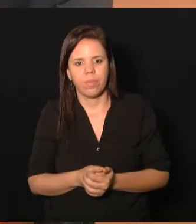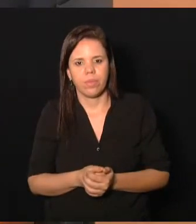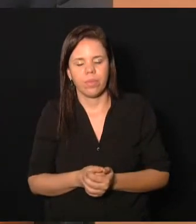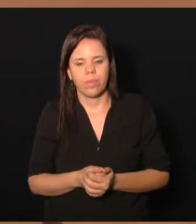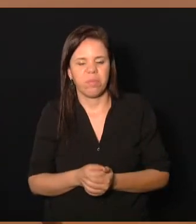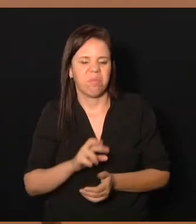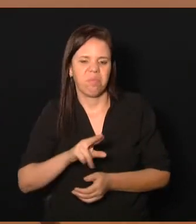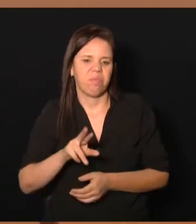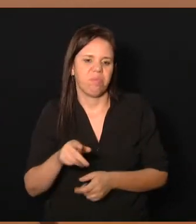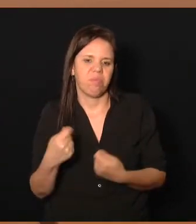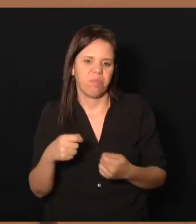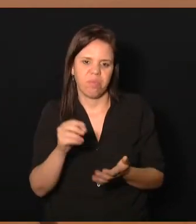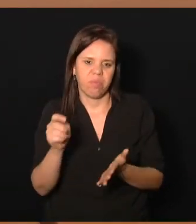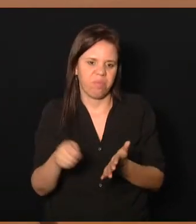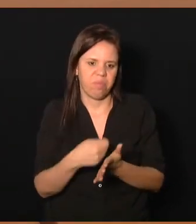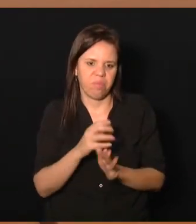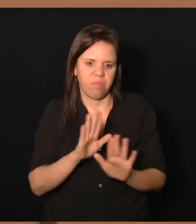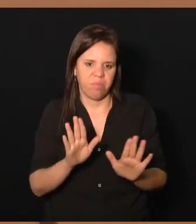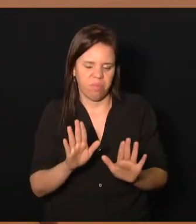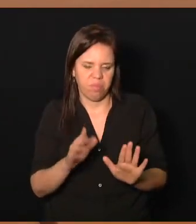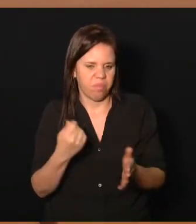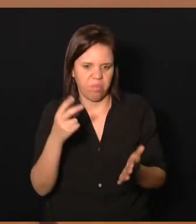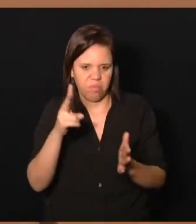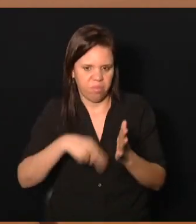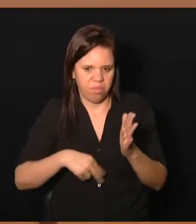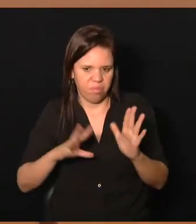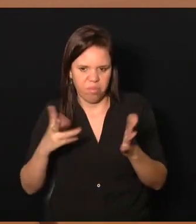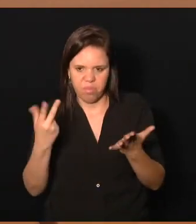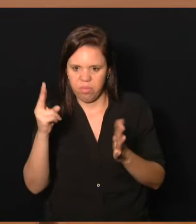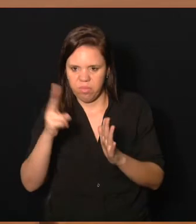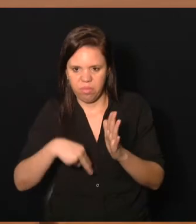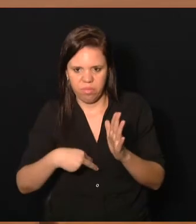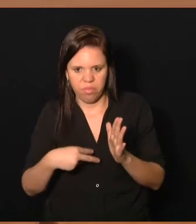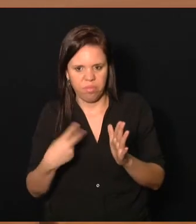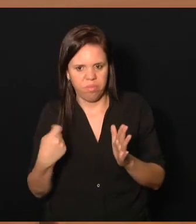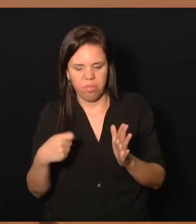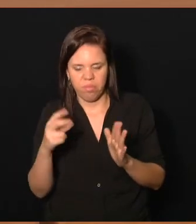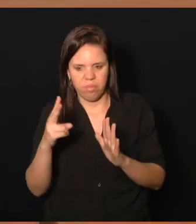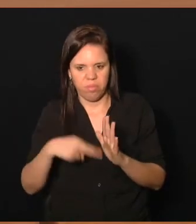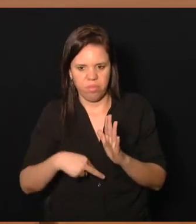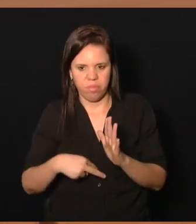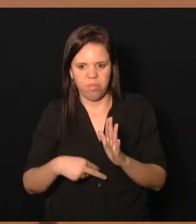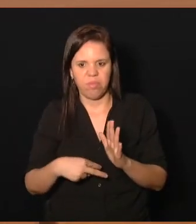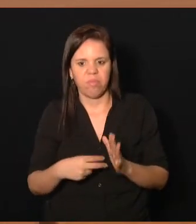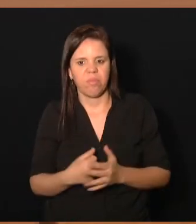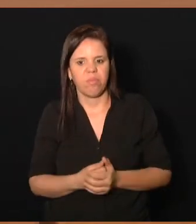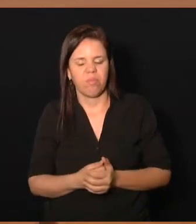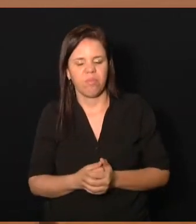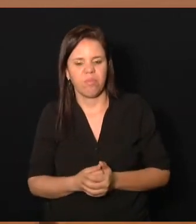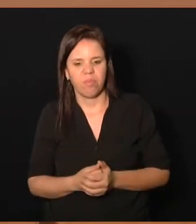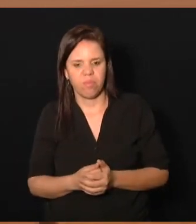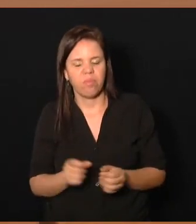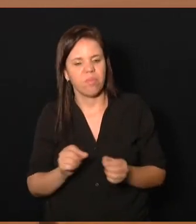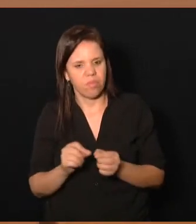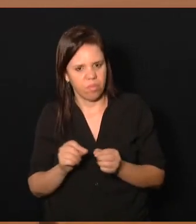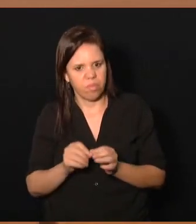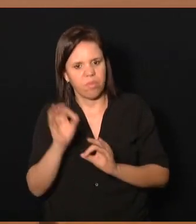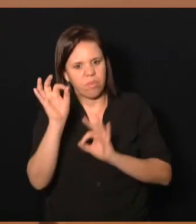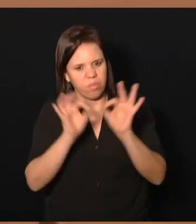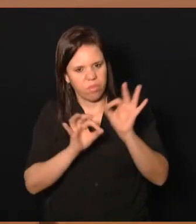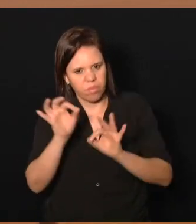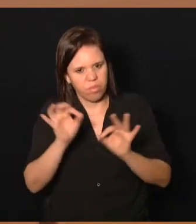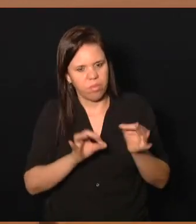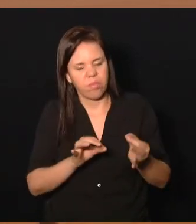Não há necessidade de eu ler. Quer que eu leia? Não, não é necessário. Não há necessidade de ler. Ele está fazendo um projeto aqui